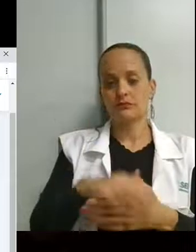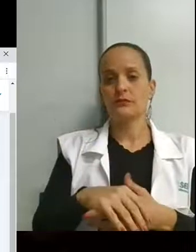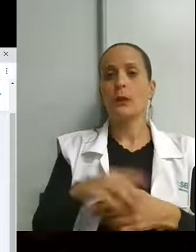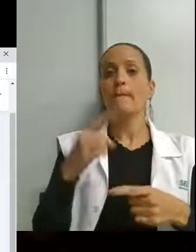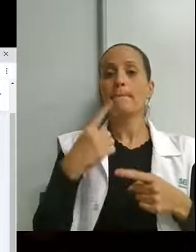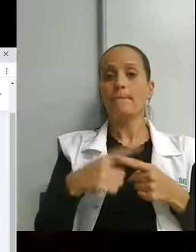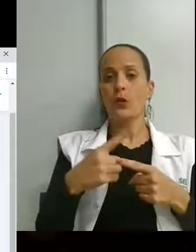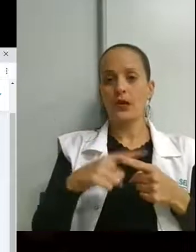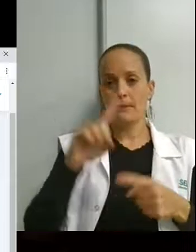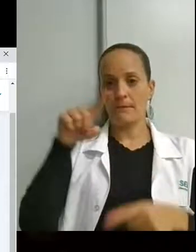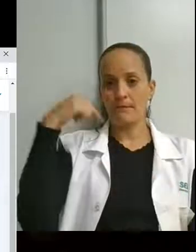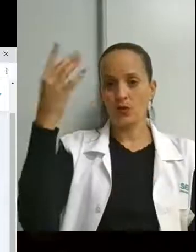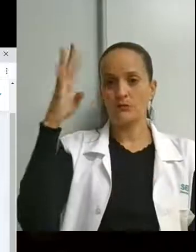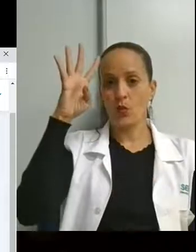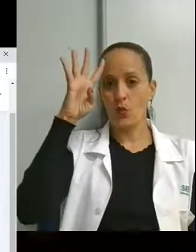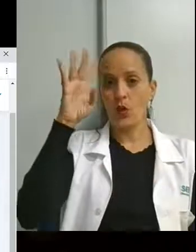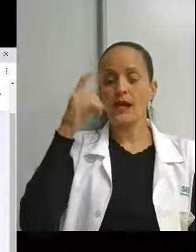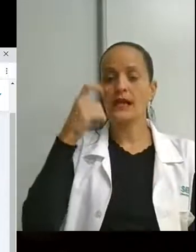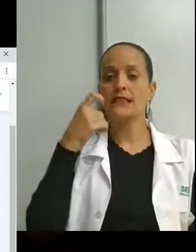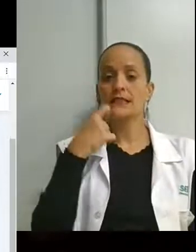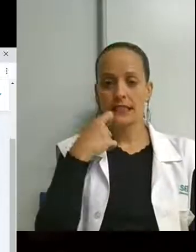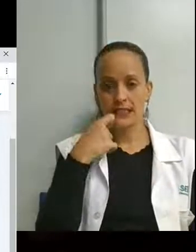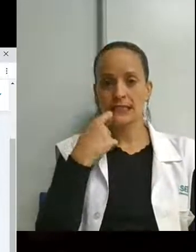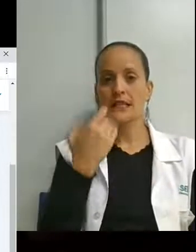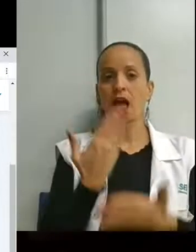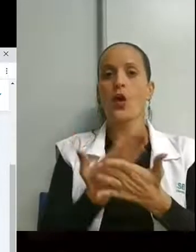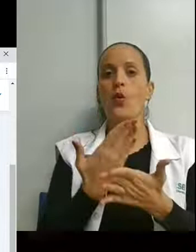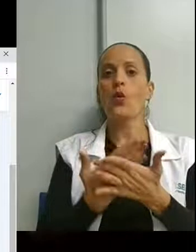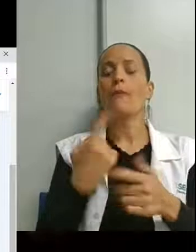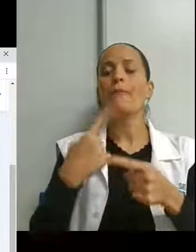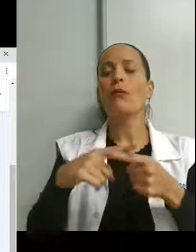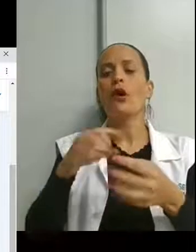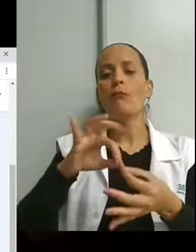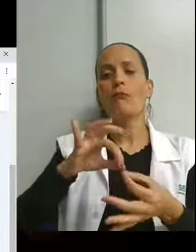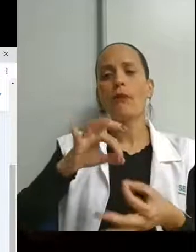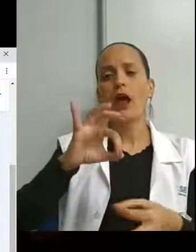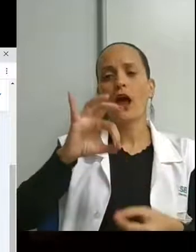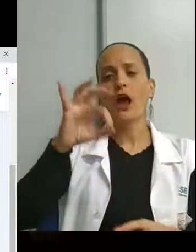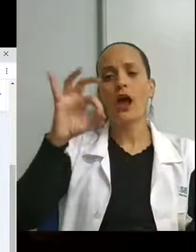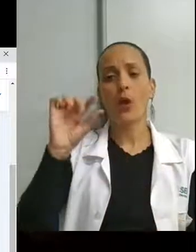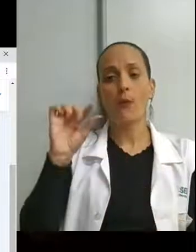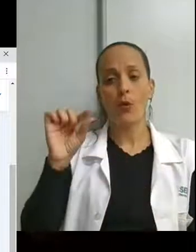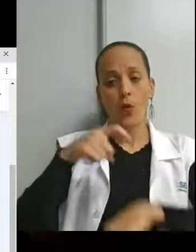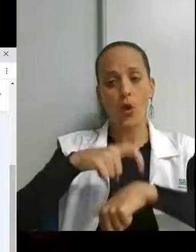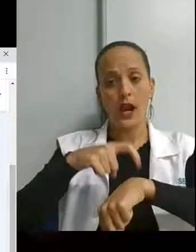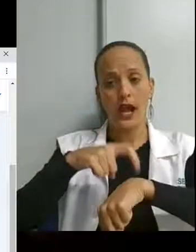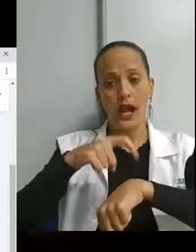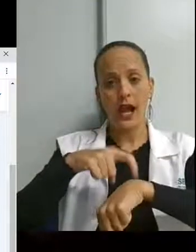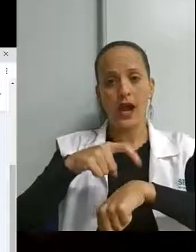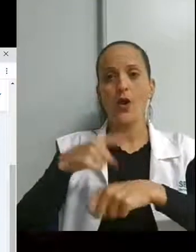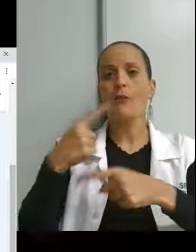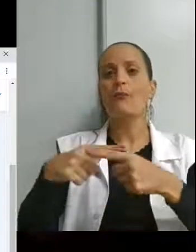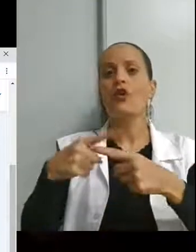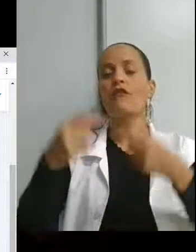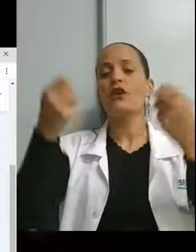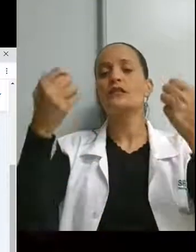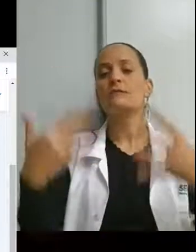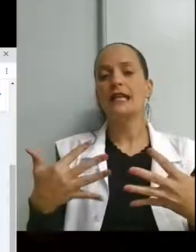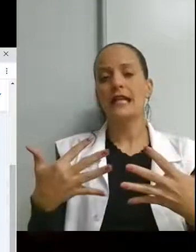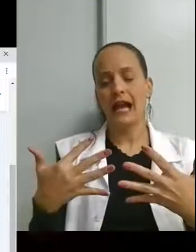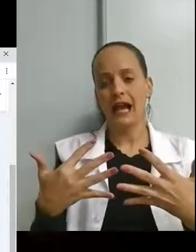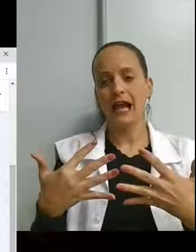da semana que vem vai ser mais extensa, porque eu vou explicar a situação de aprendizagem para vocês. Tudo bem? Da mesma forma que eu